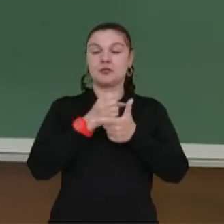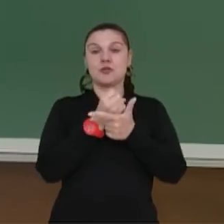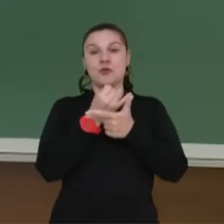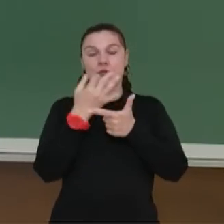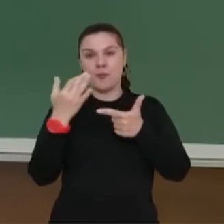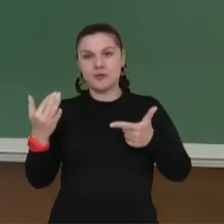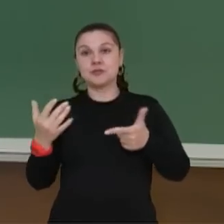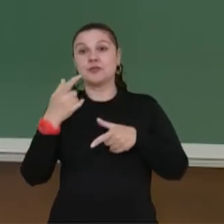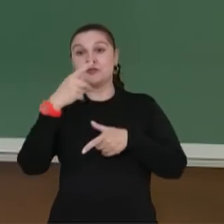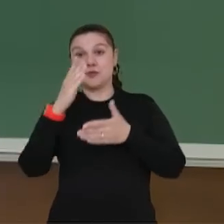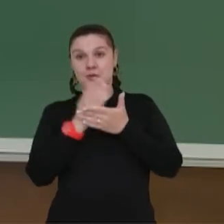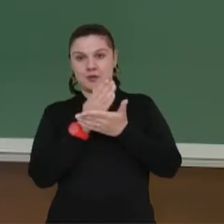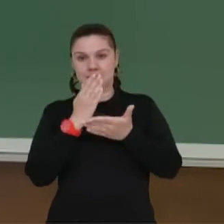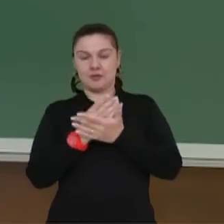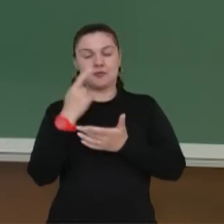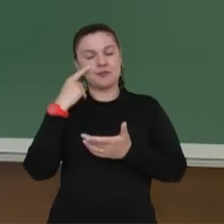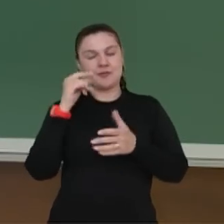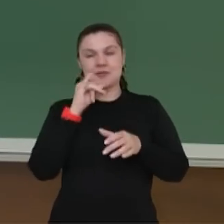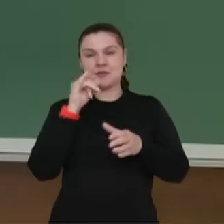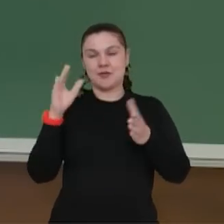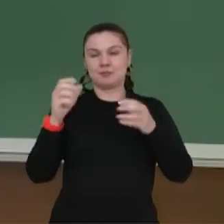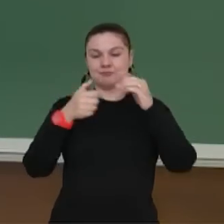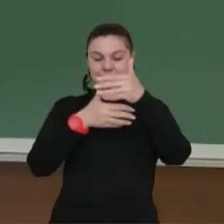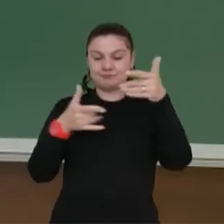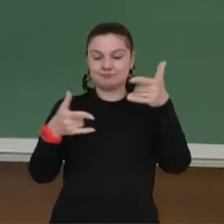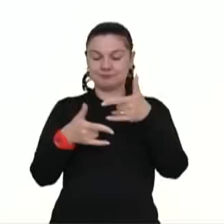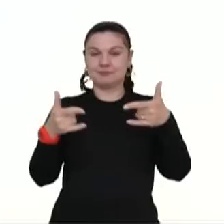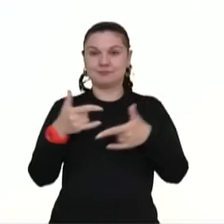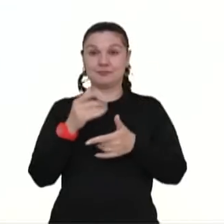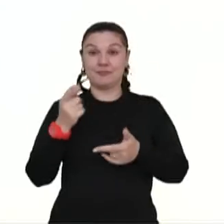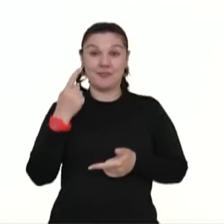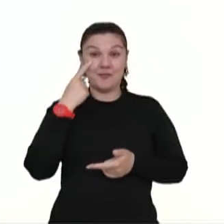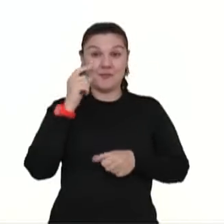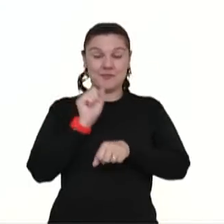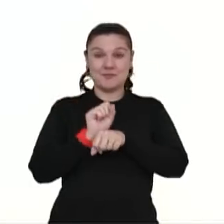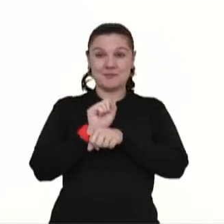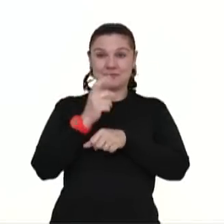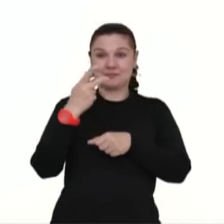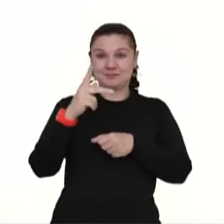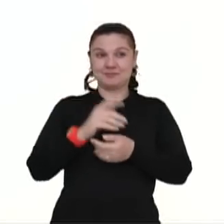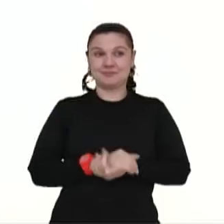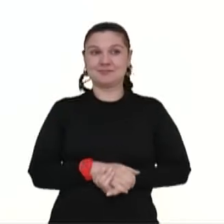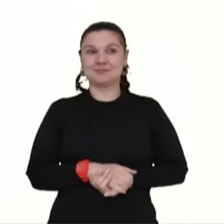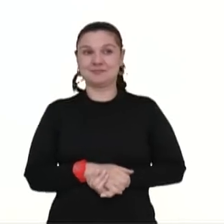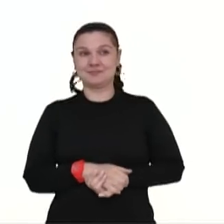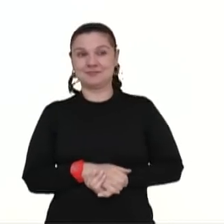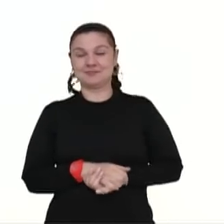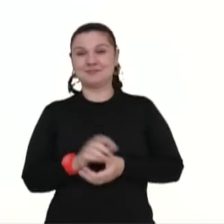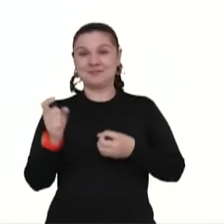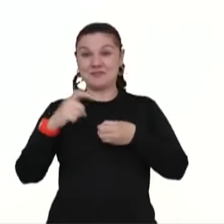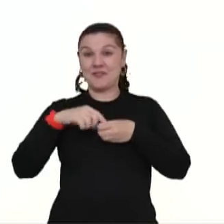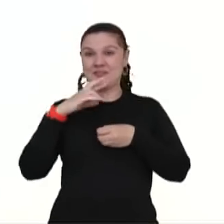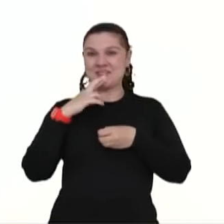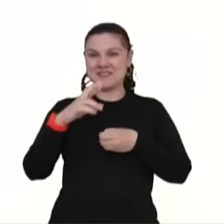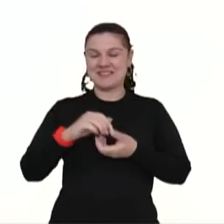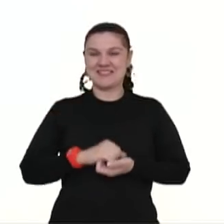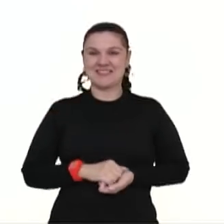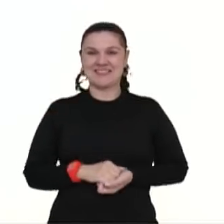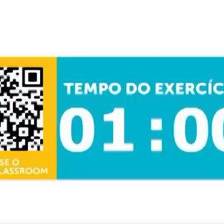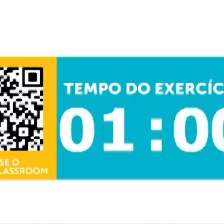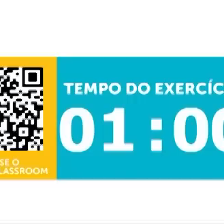quantitativa no caderno e dá um exemplo aí para nós no chat, tá bom? E vamos responder essa questão, eu já volto com a resposta.